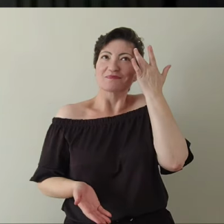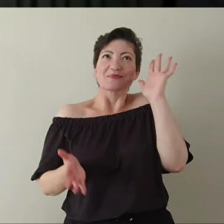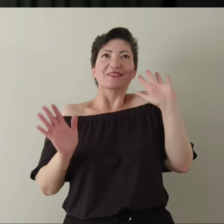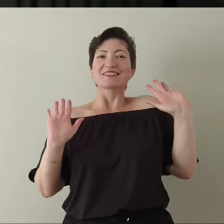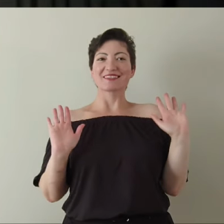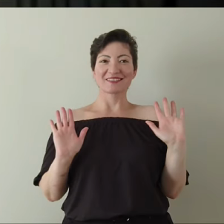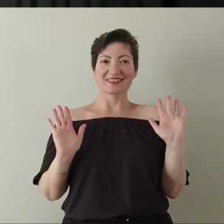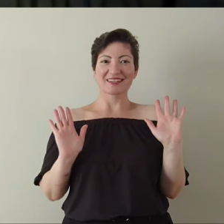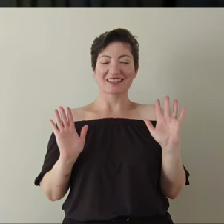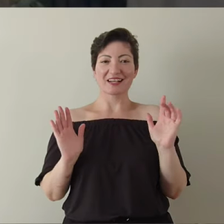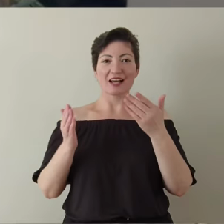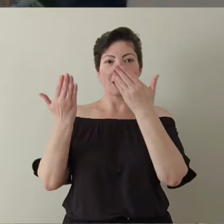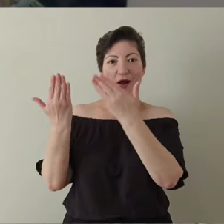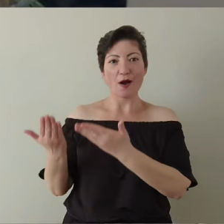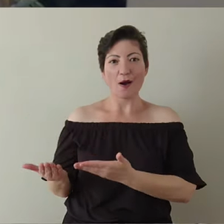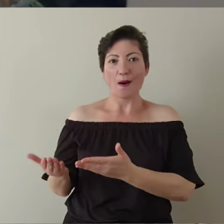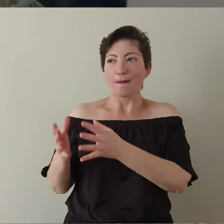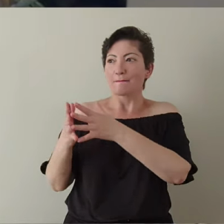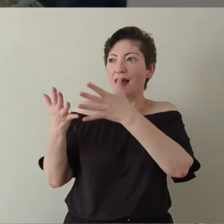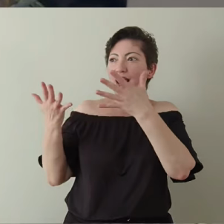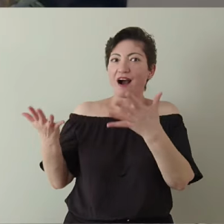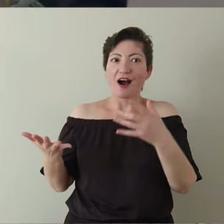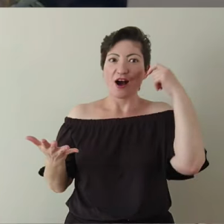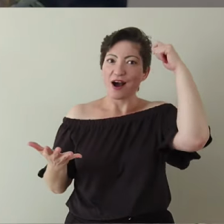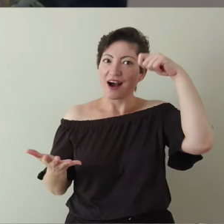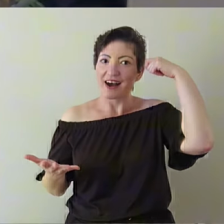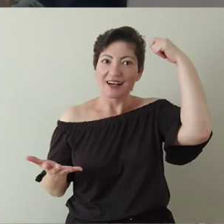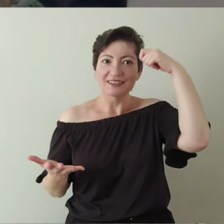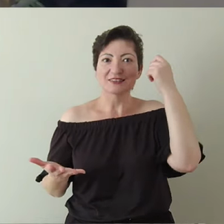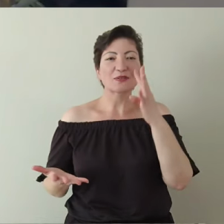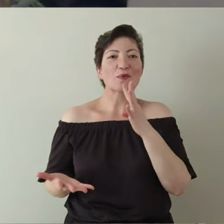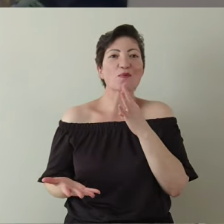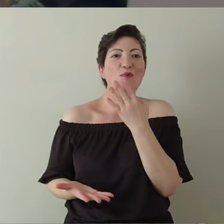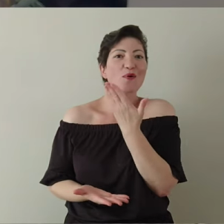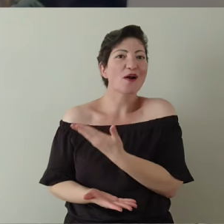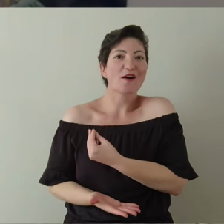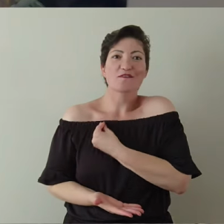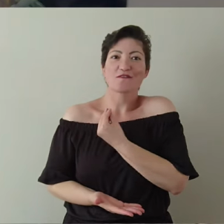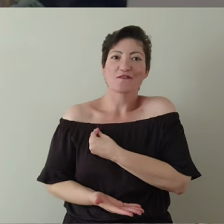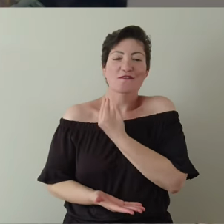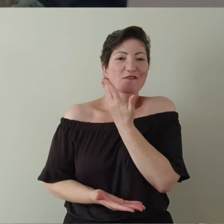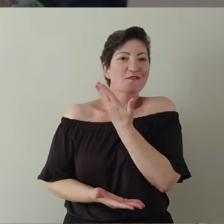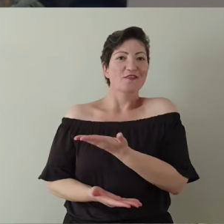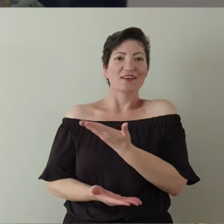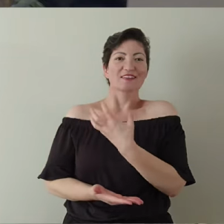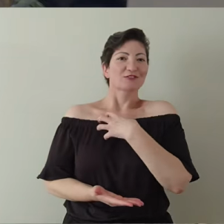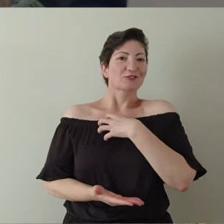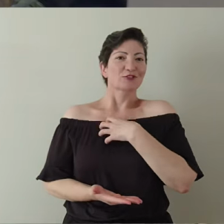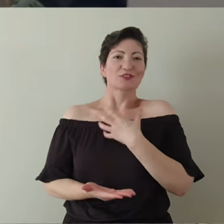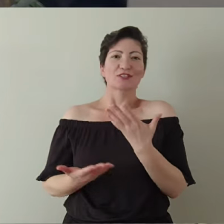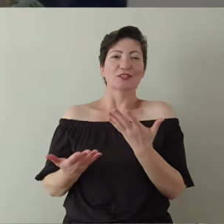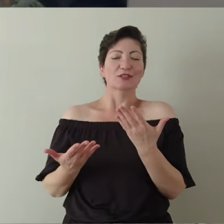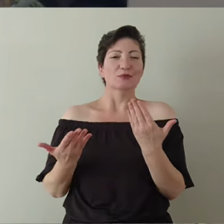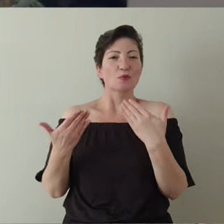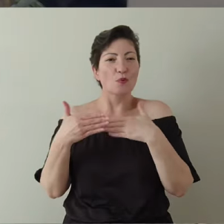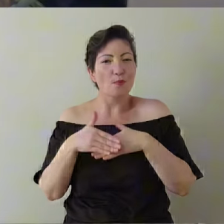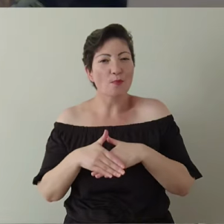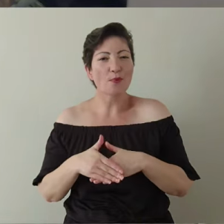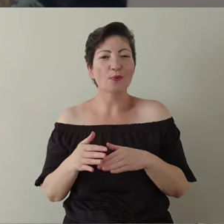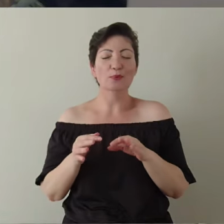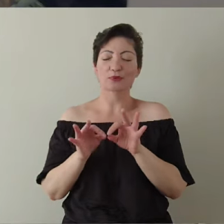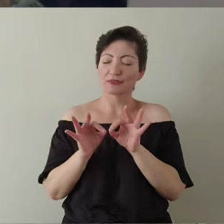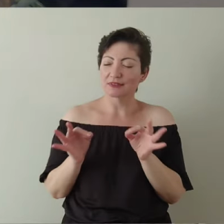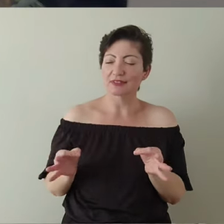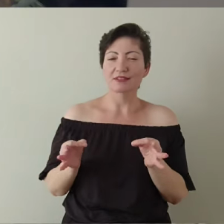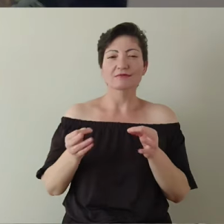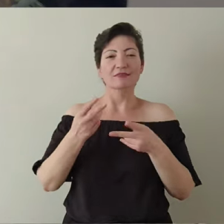que eu estaria trabalhando com uma das maiores atrizes que eu conheço na minha vida. Porque a Michela, ela tem um jeito tão humilde de ser, tão